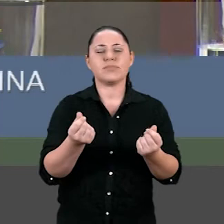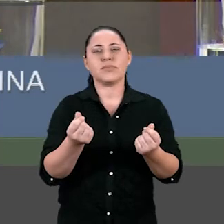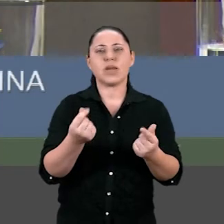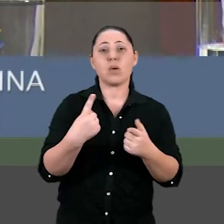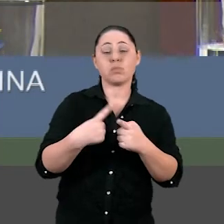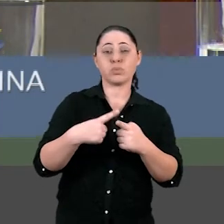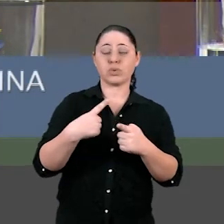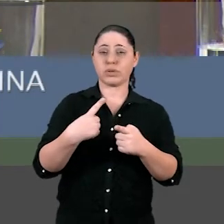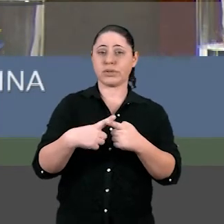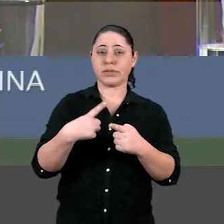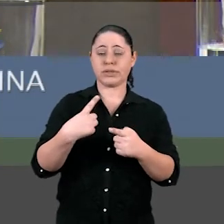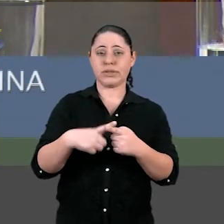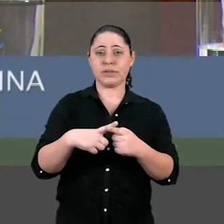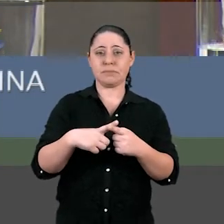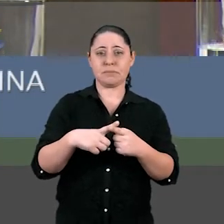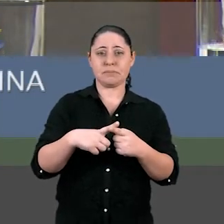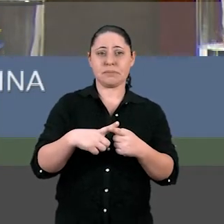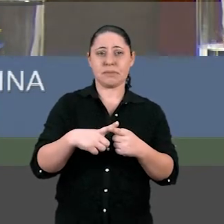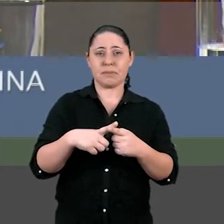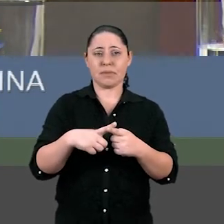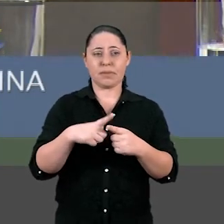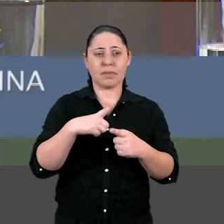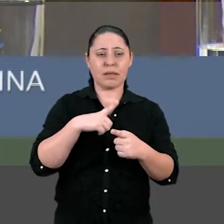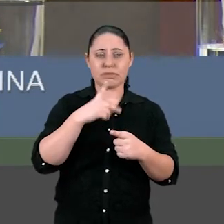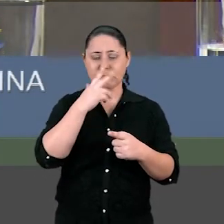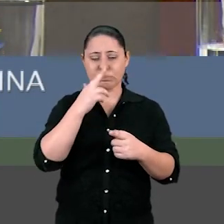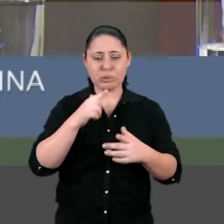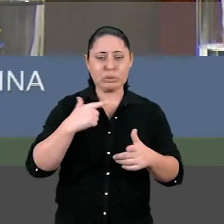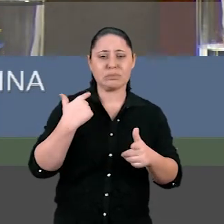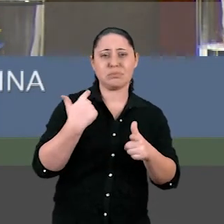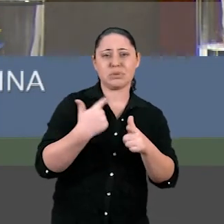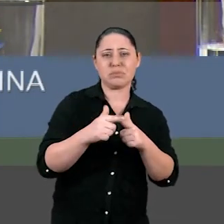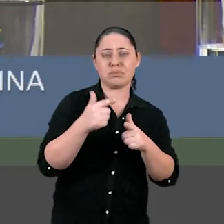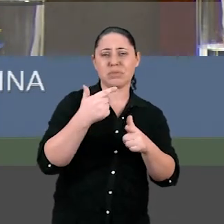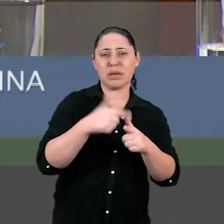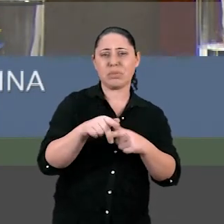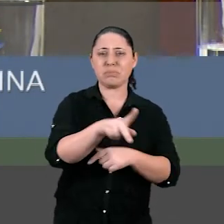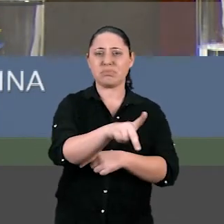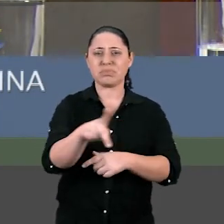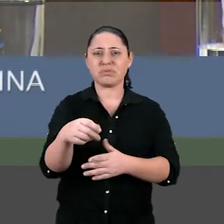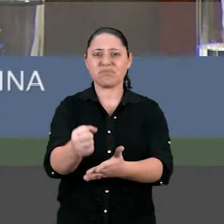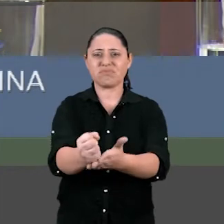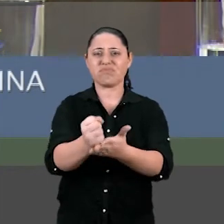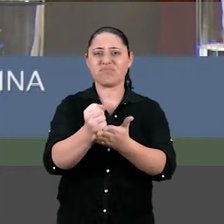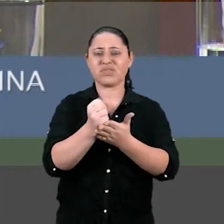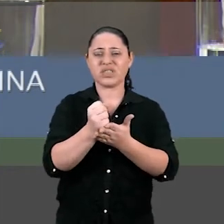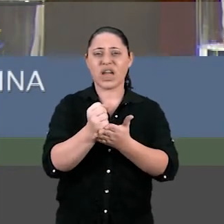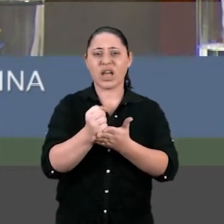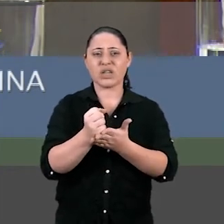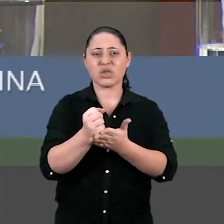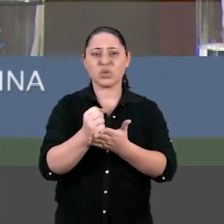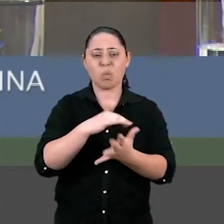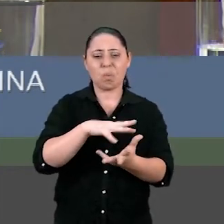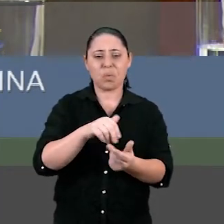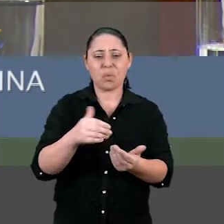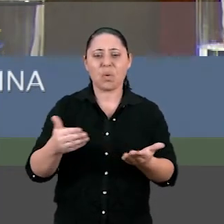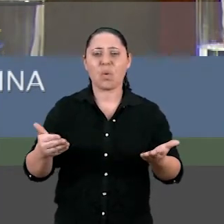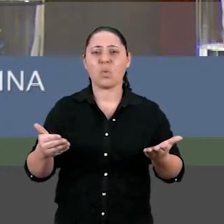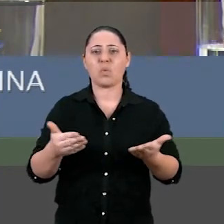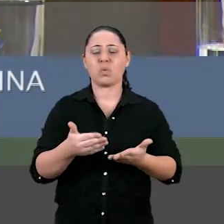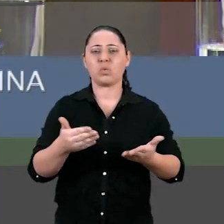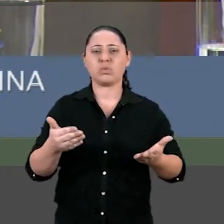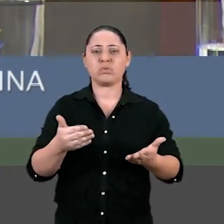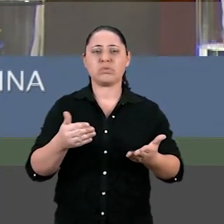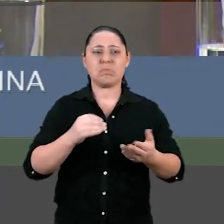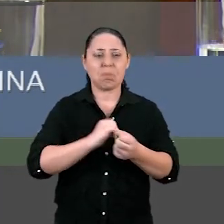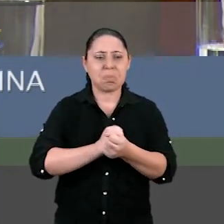exatamente em função das amarras que esse presidencialismo no mundo contemporâneo tem